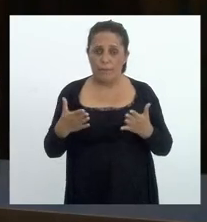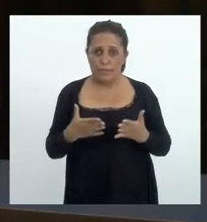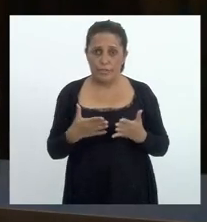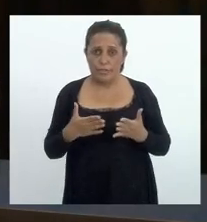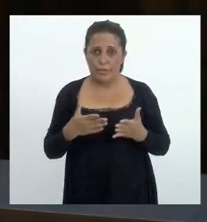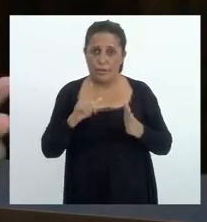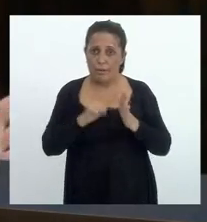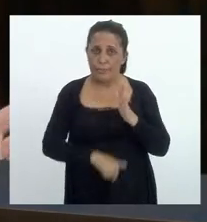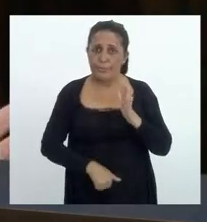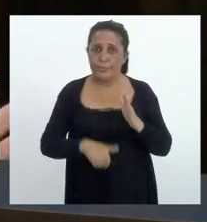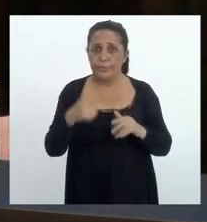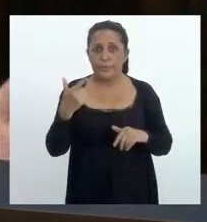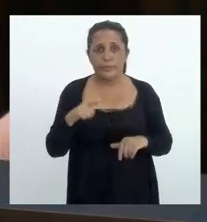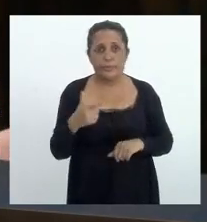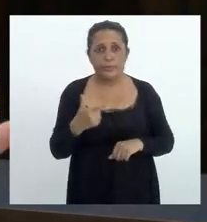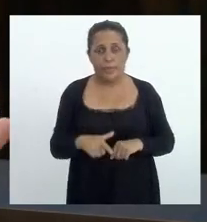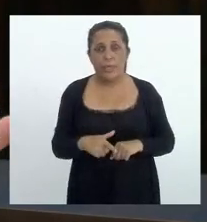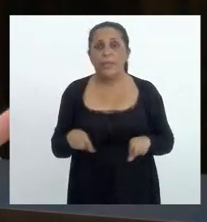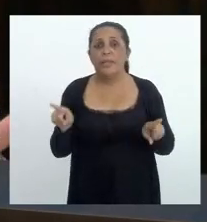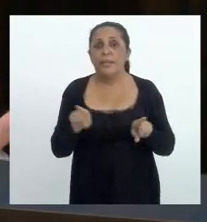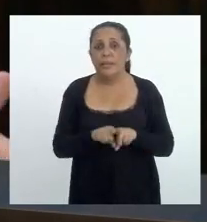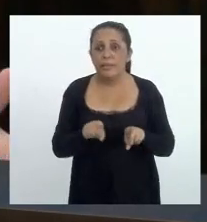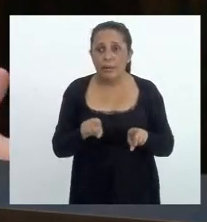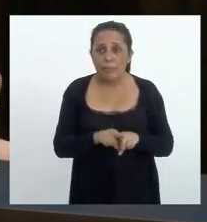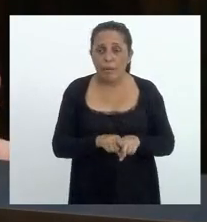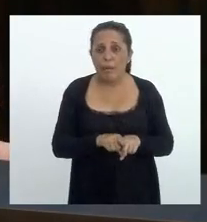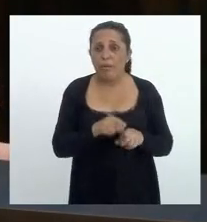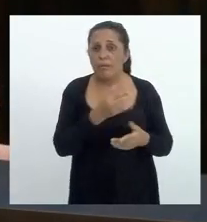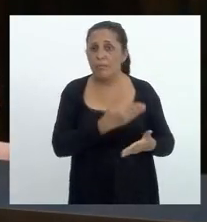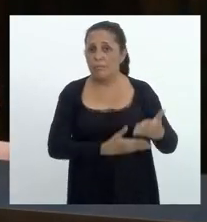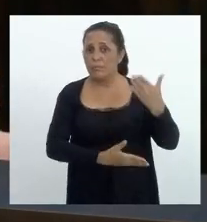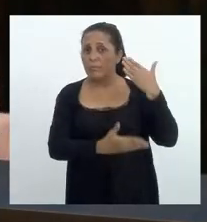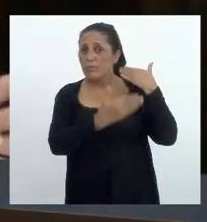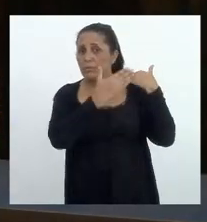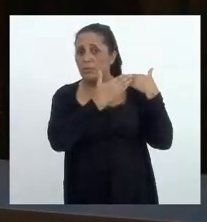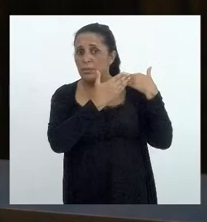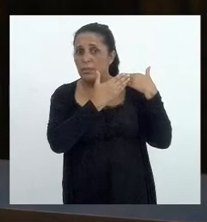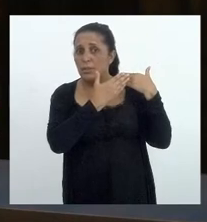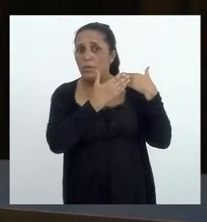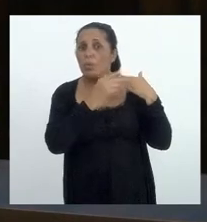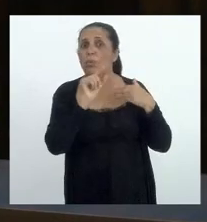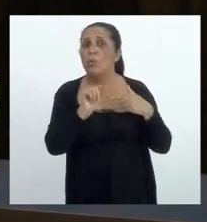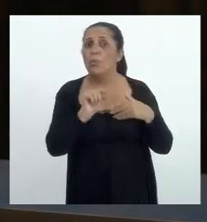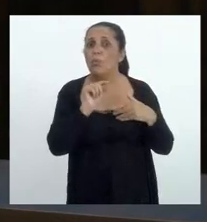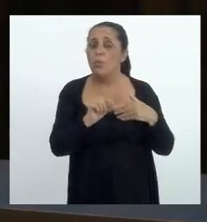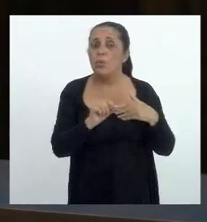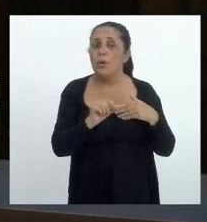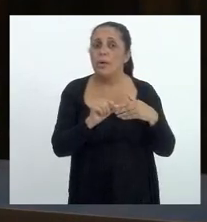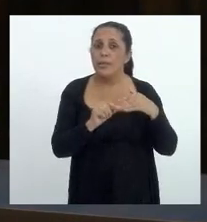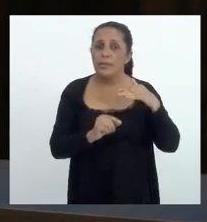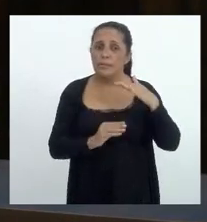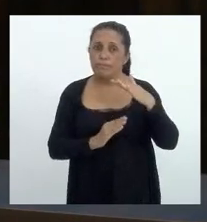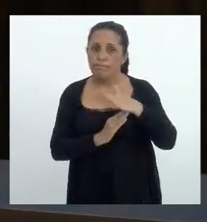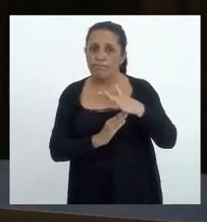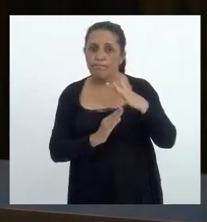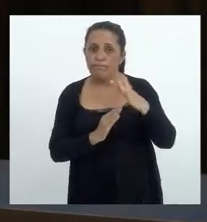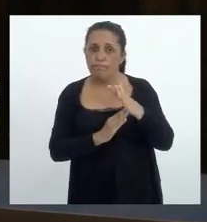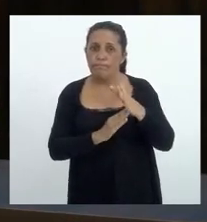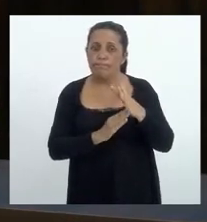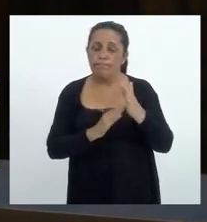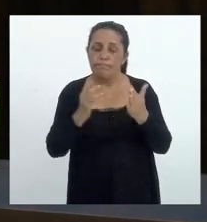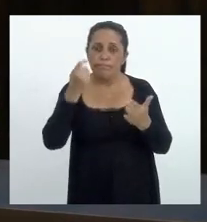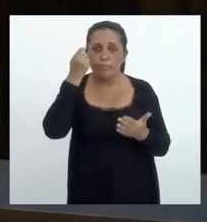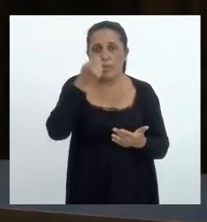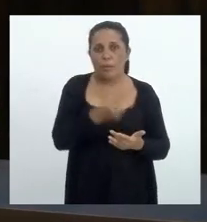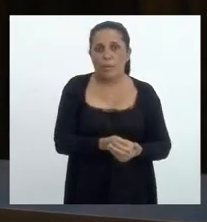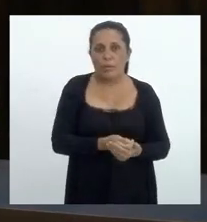aquele fantasma do contingenciamento que o secretário Zamit acabou de citar, o contingenciamento de folha, ele não mais